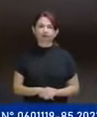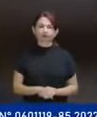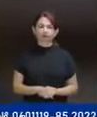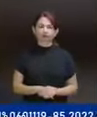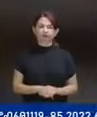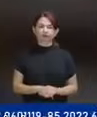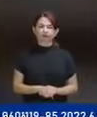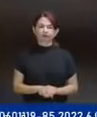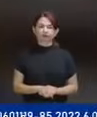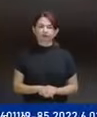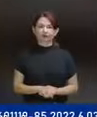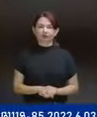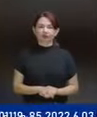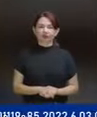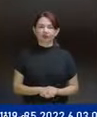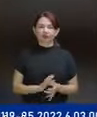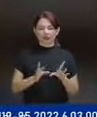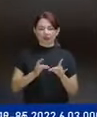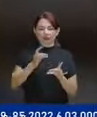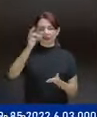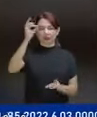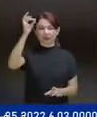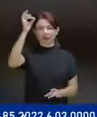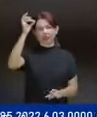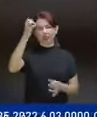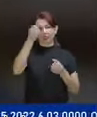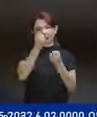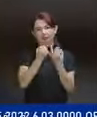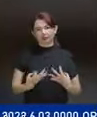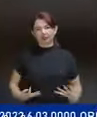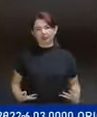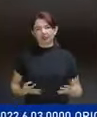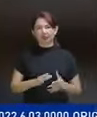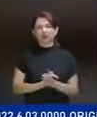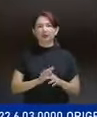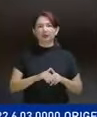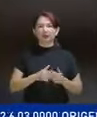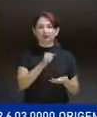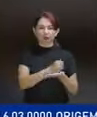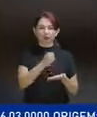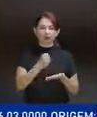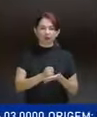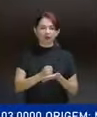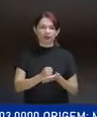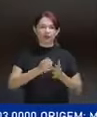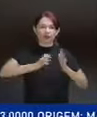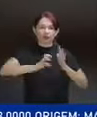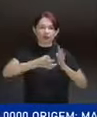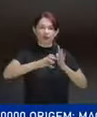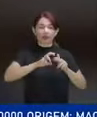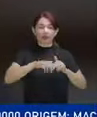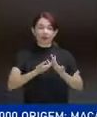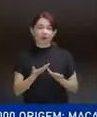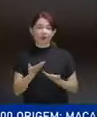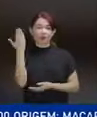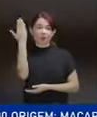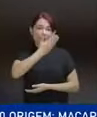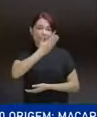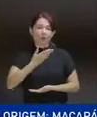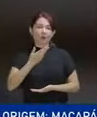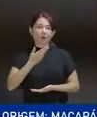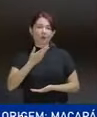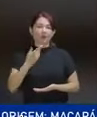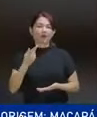determina a descrição detalhada das atividades exercidas pelos contratados do partido, a fim de comprovar a